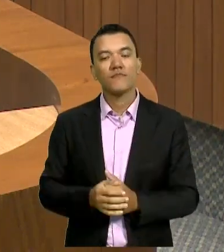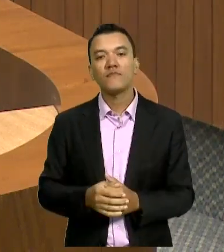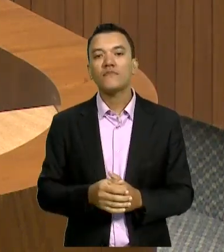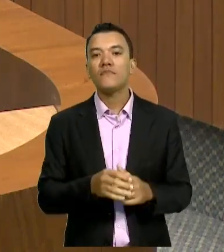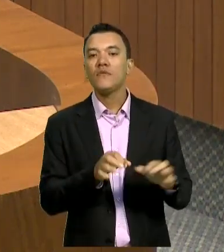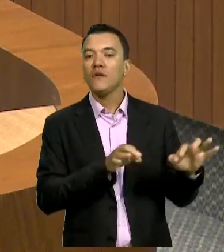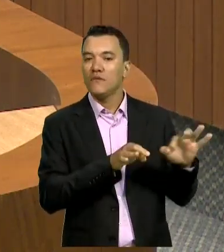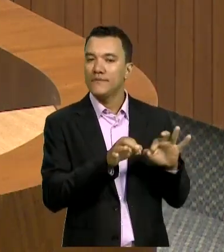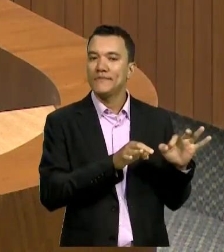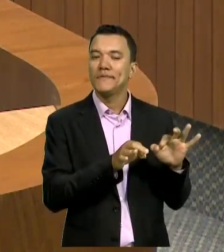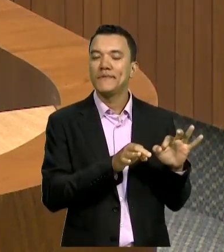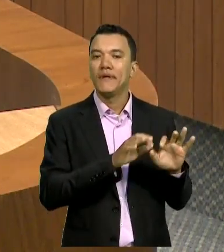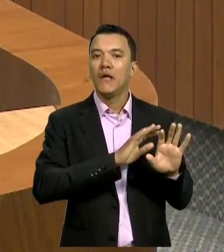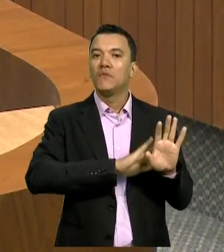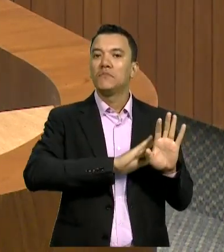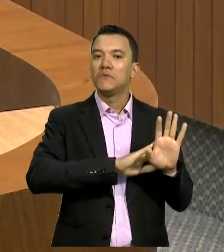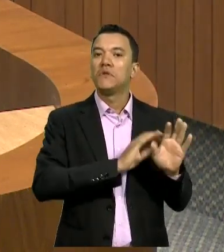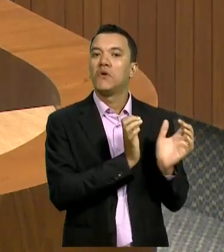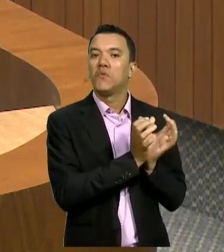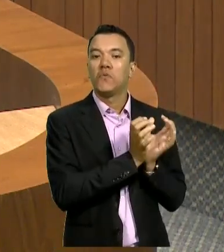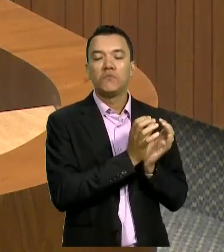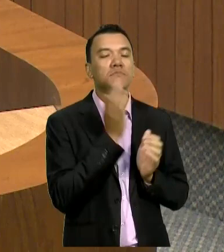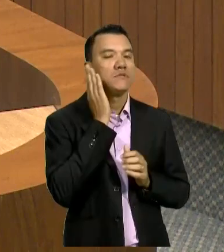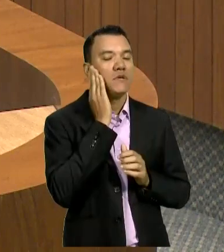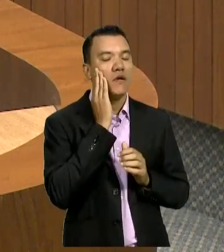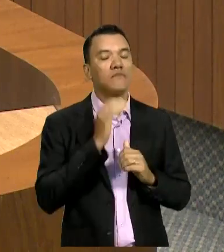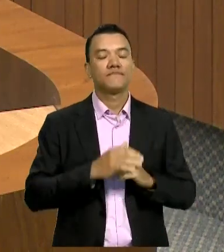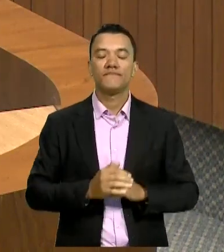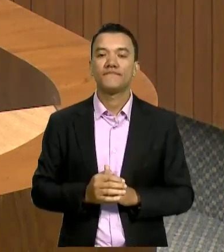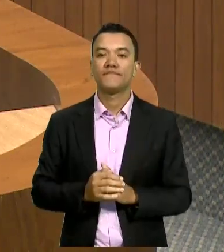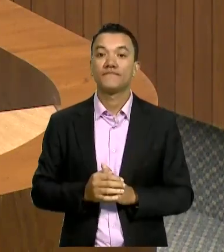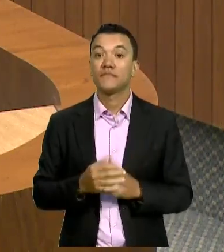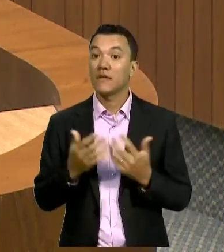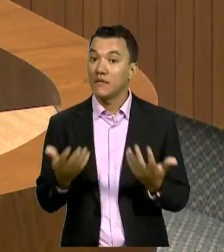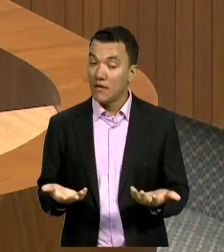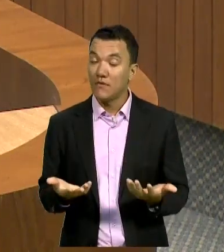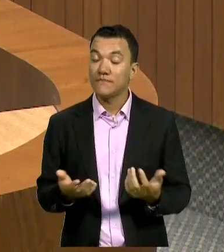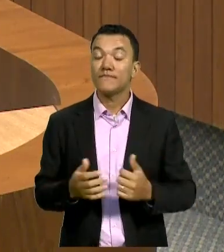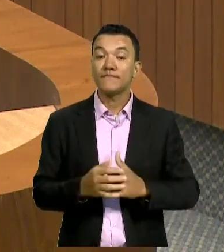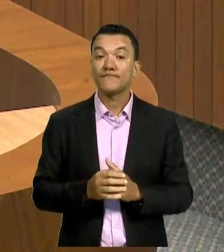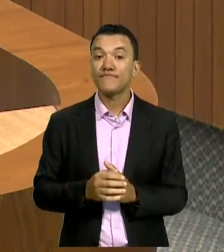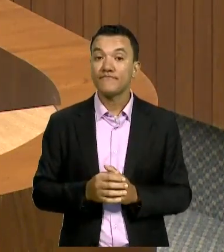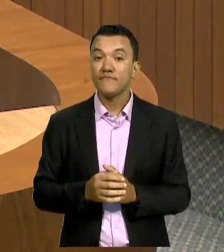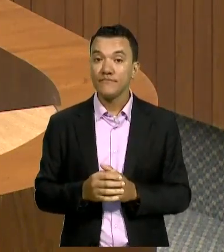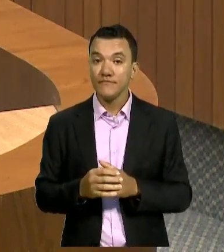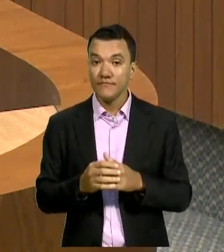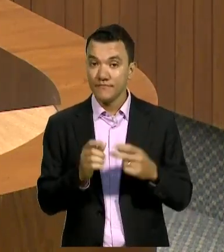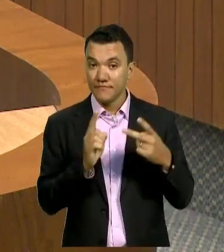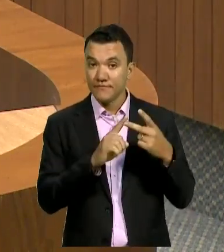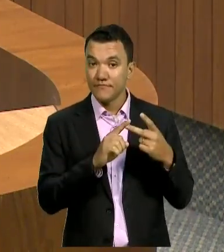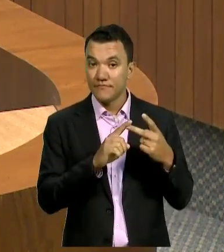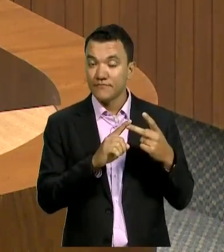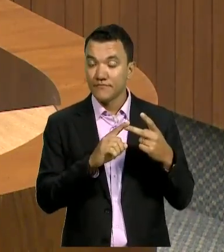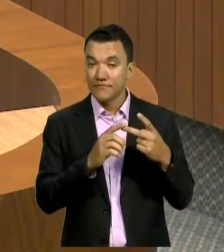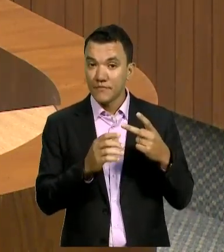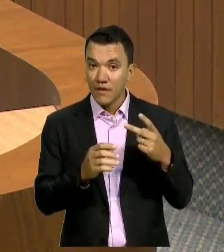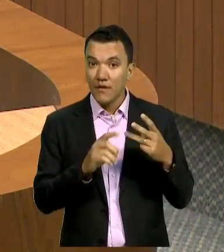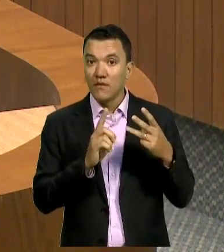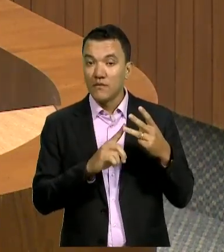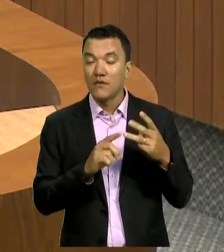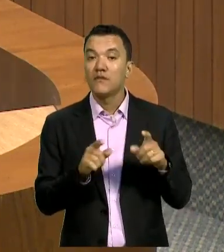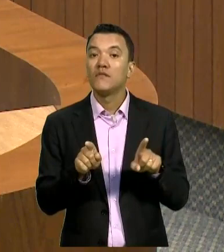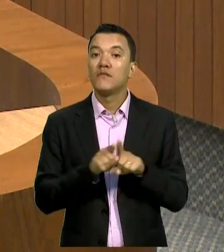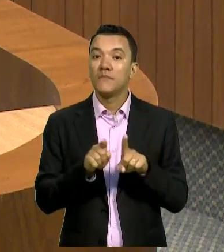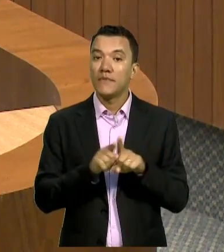a gente sabe aí por que grupo. Então, passando desse ponto, não poderia deixar de tratar também